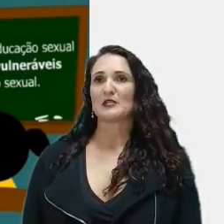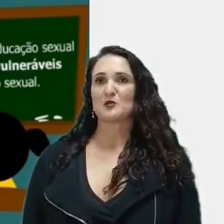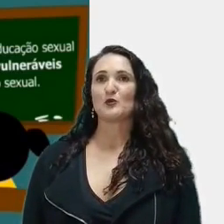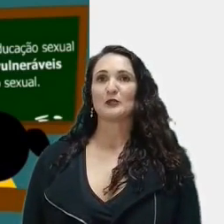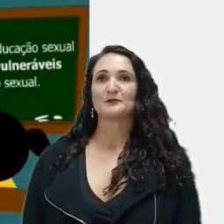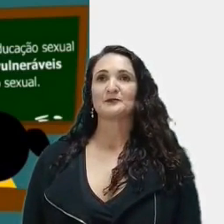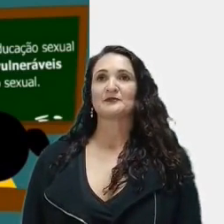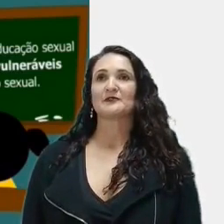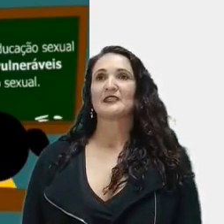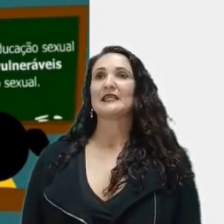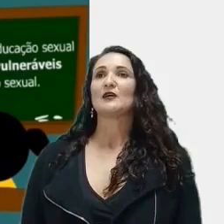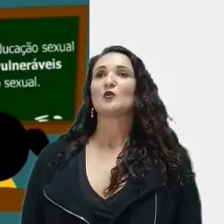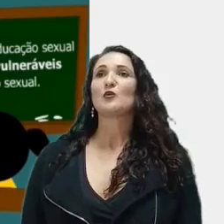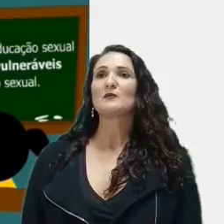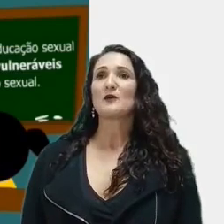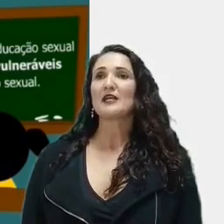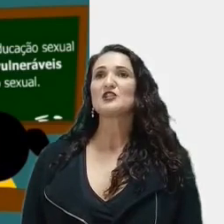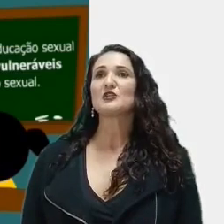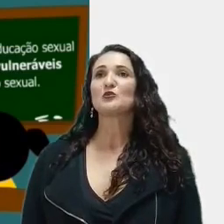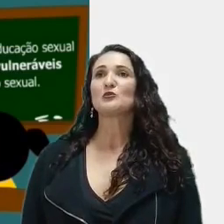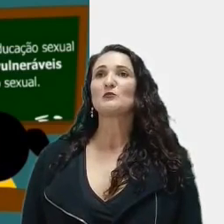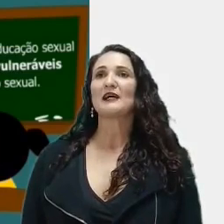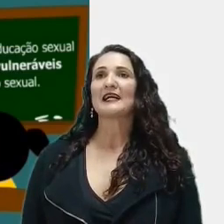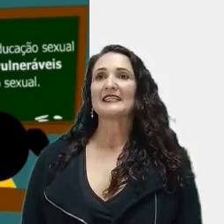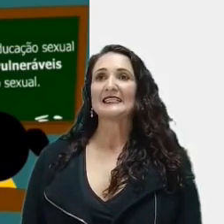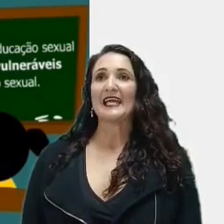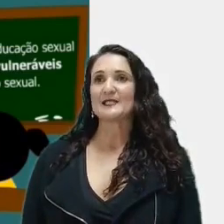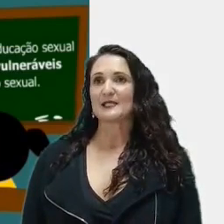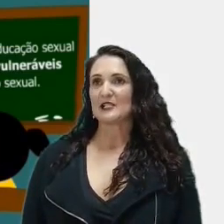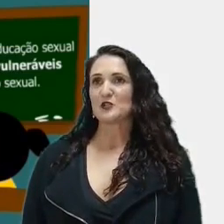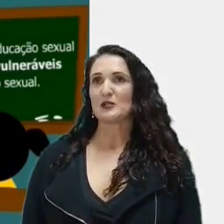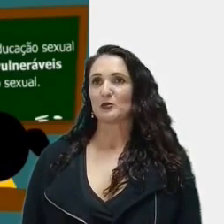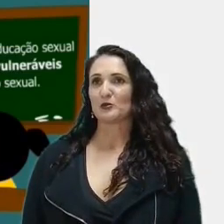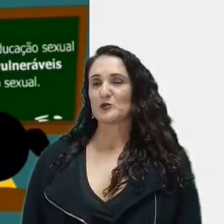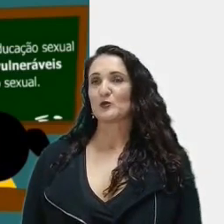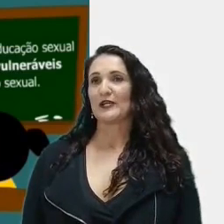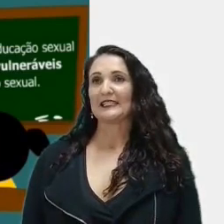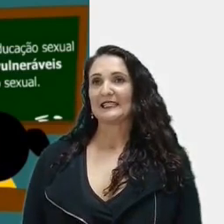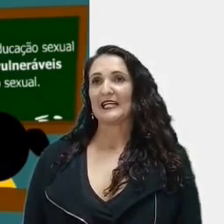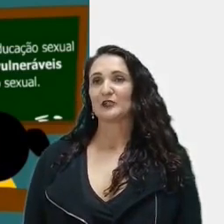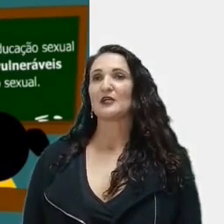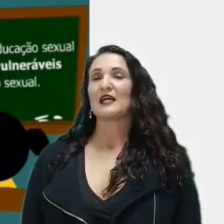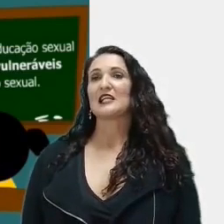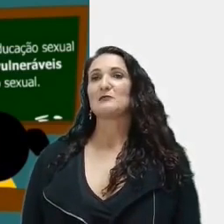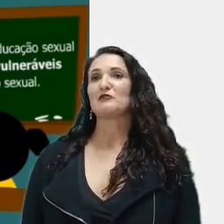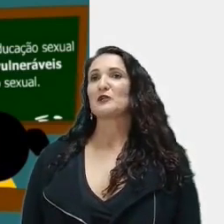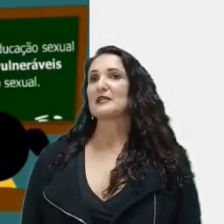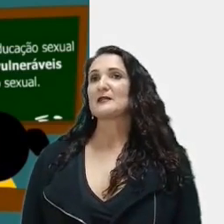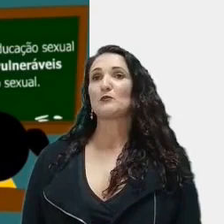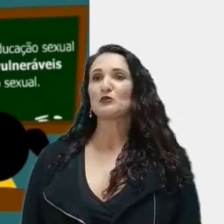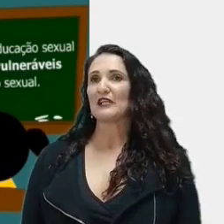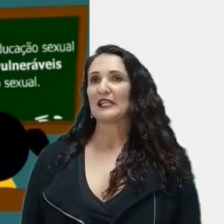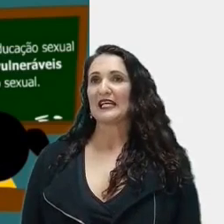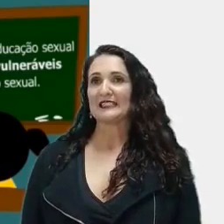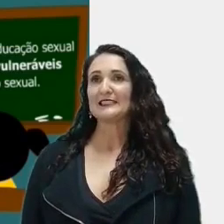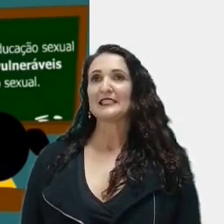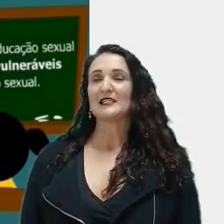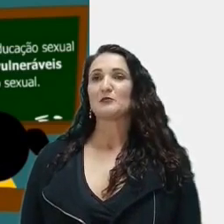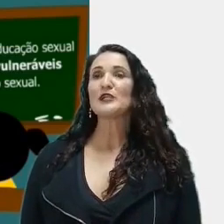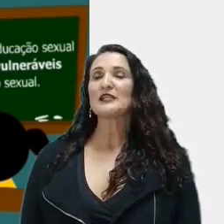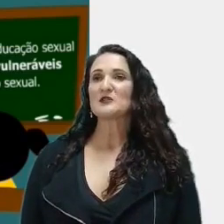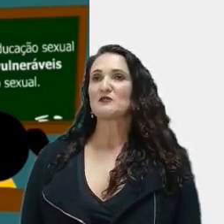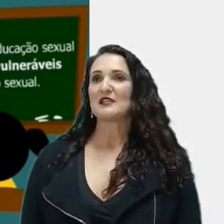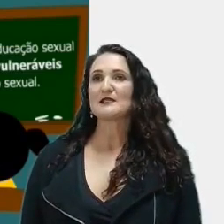abuso sexual. Tá? Somente 1 a cada 10 casos de abuso é relatado. Ela é uma violência muito